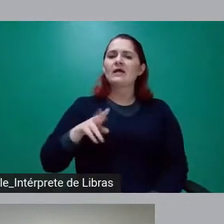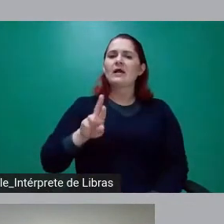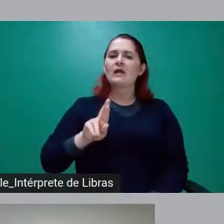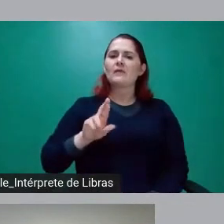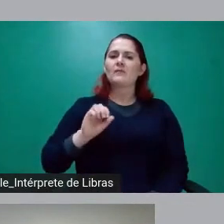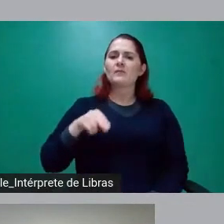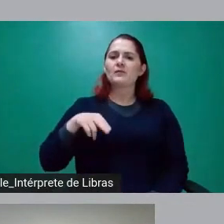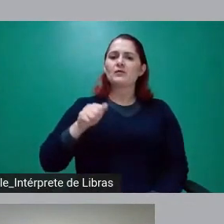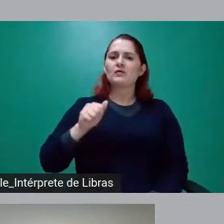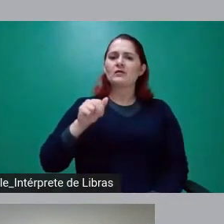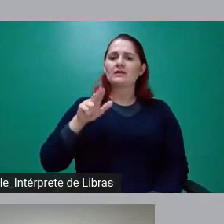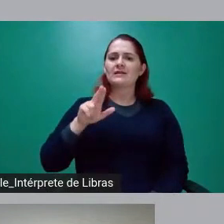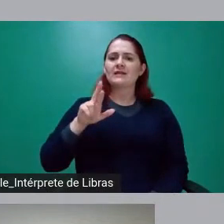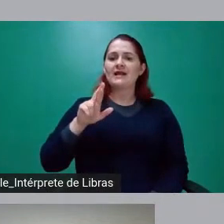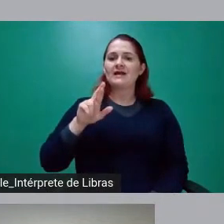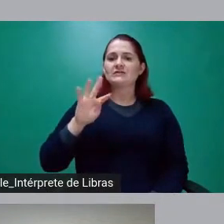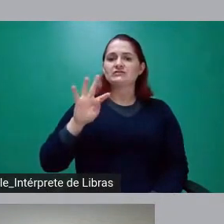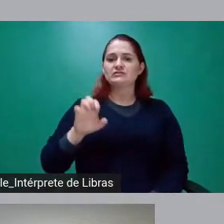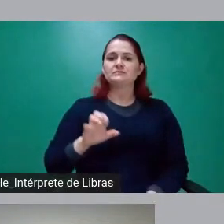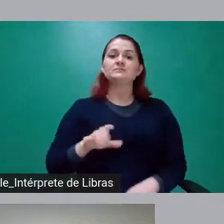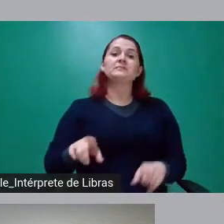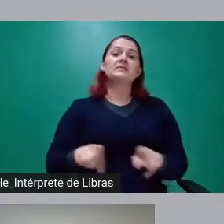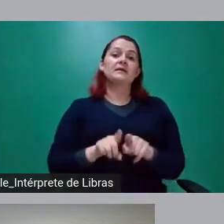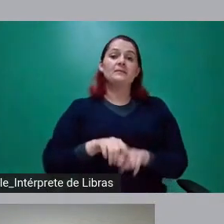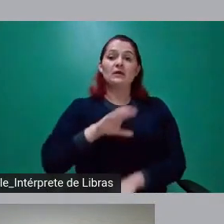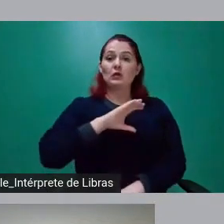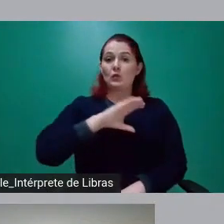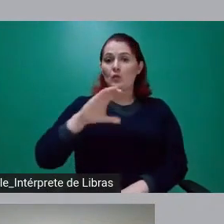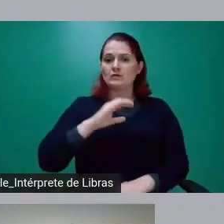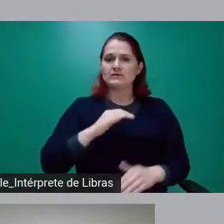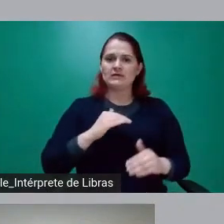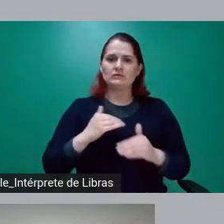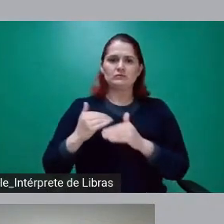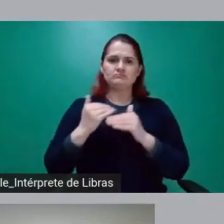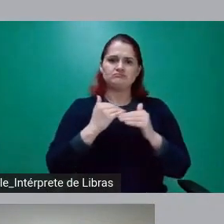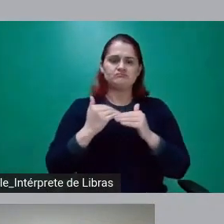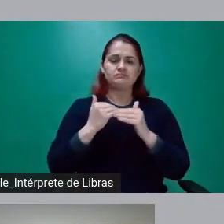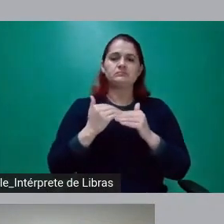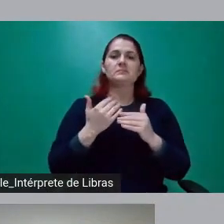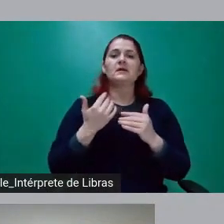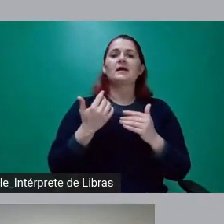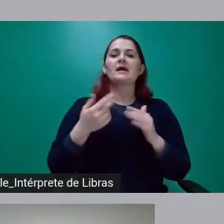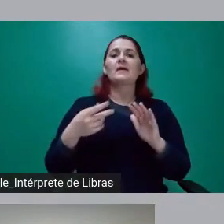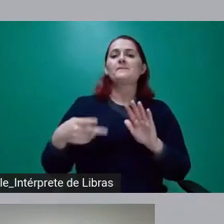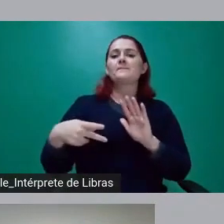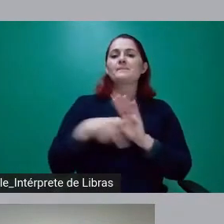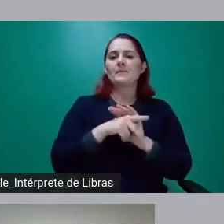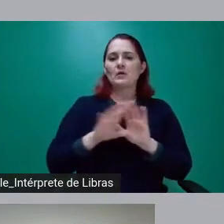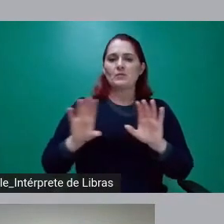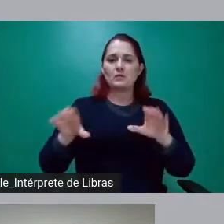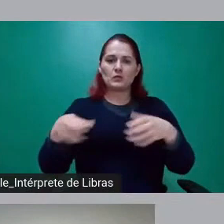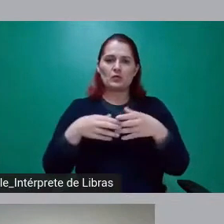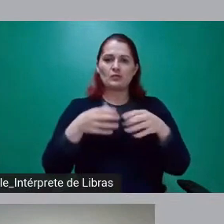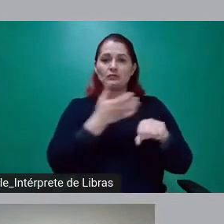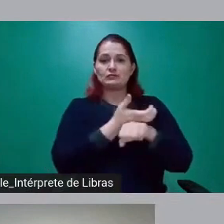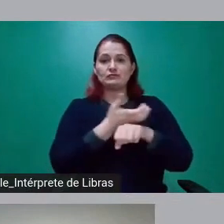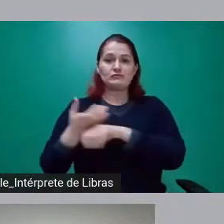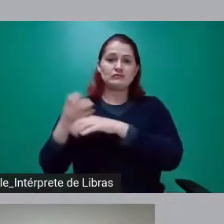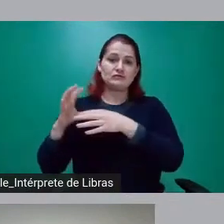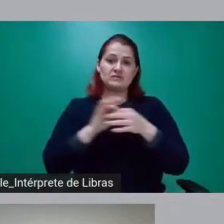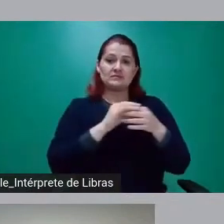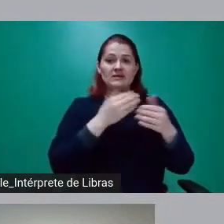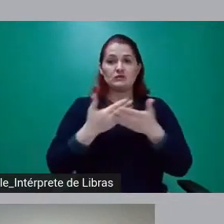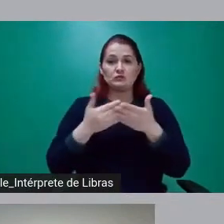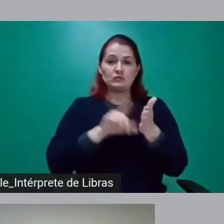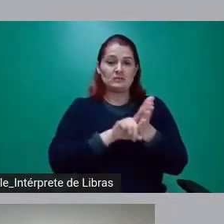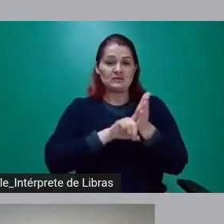UFMG, coordenador paritário do Grupo Internacional, Interinstitucional e Interdisciplinar de Estudo e Pesquisa em